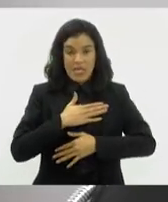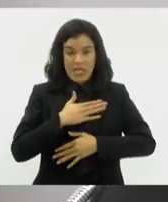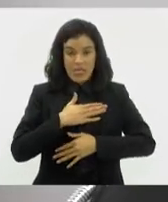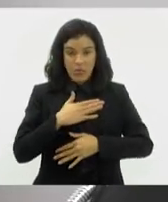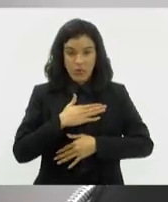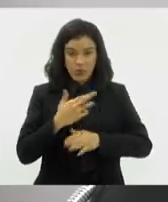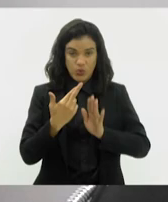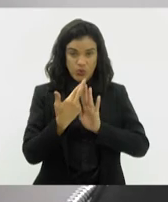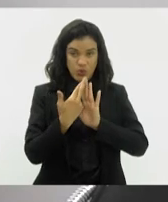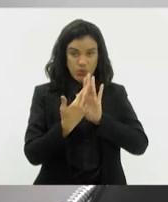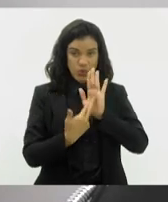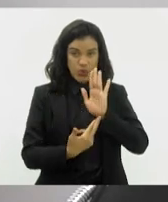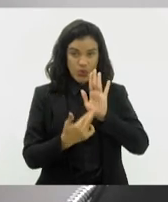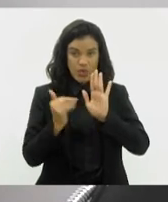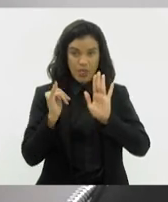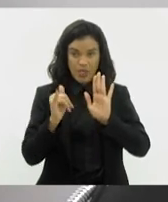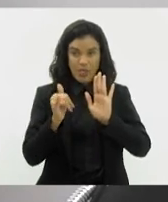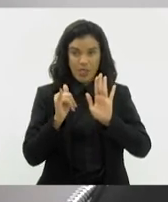relator,